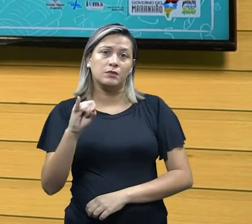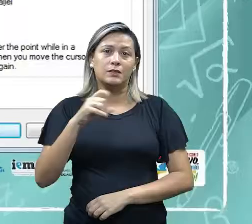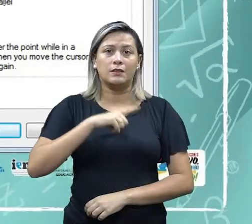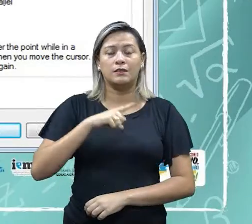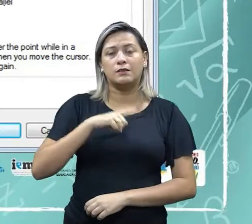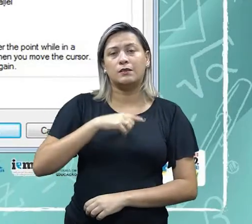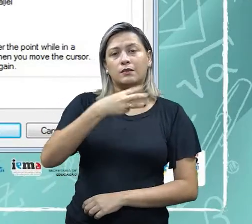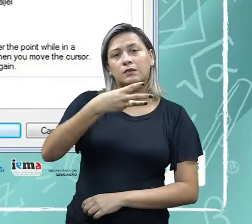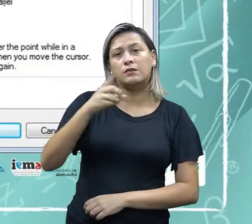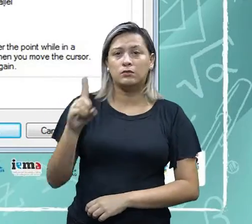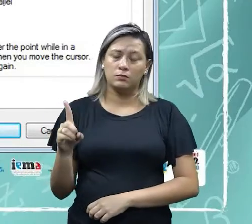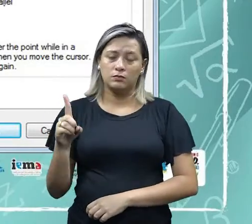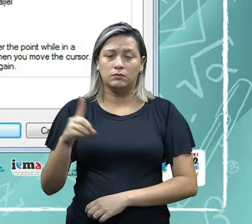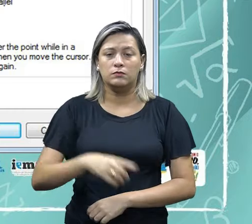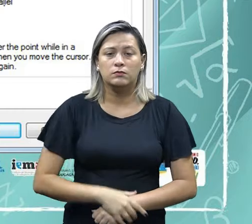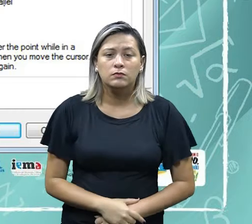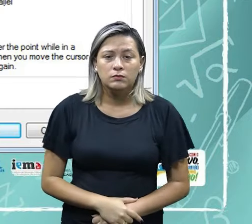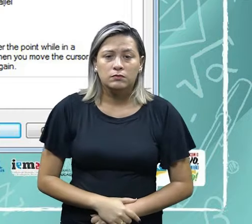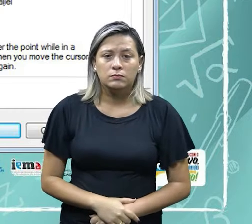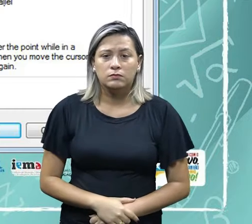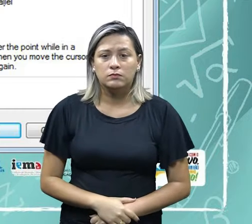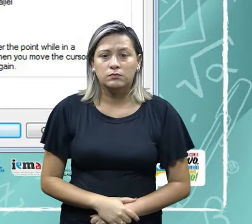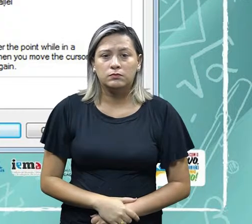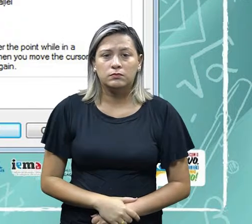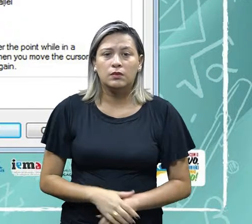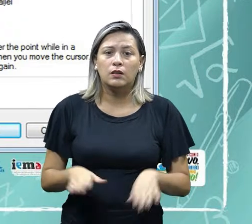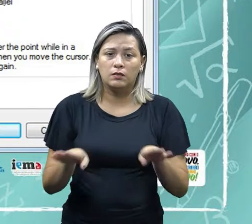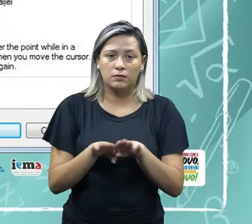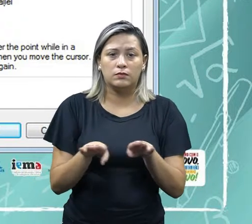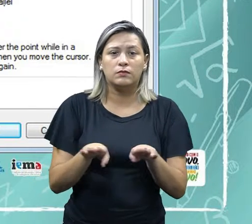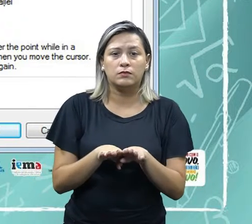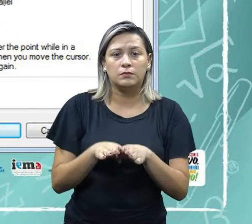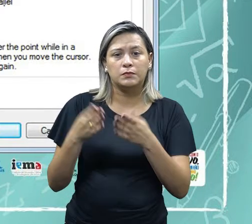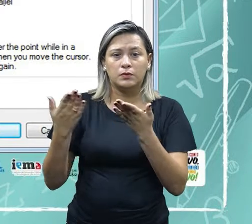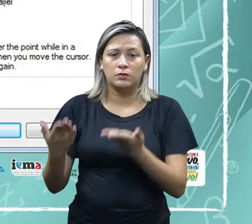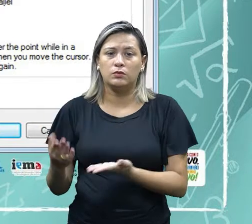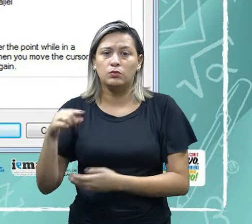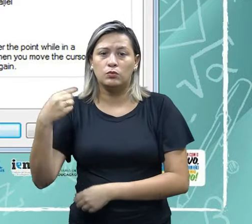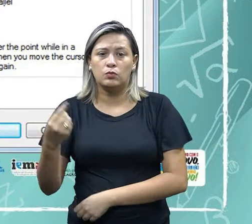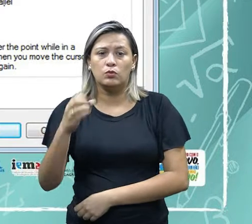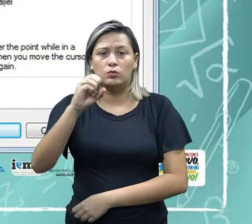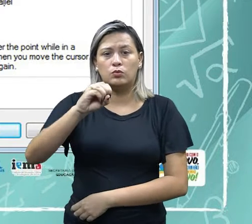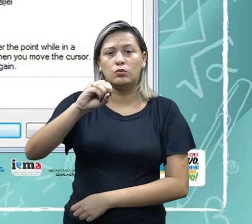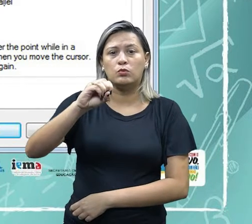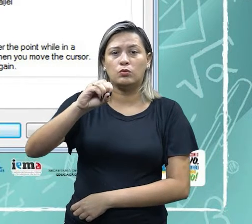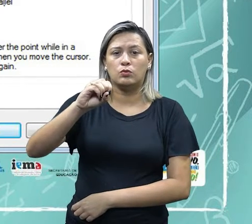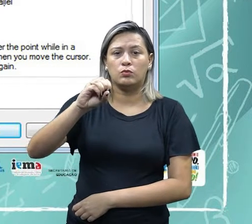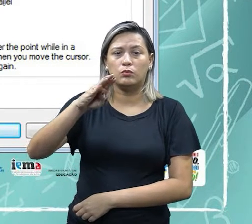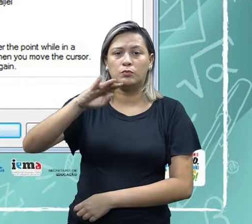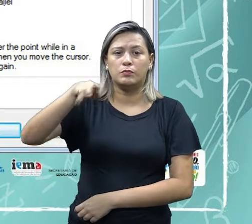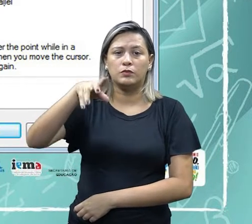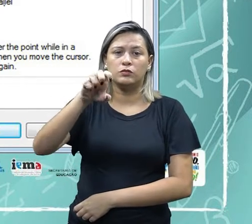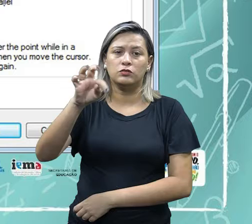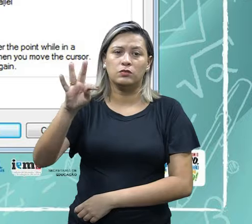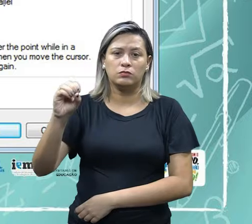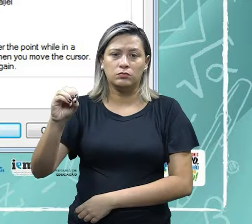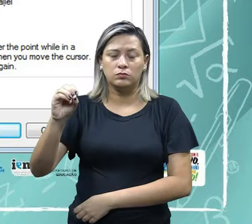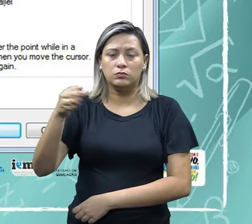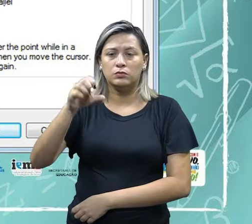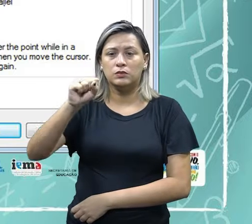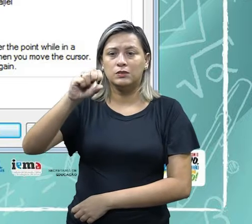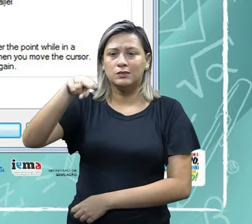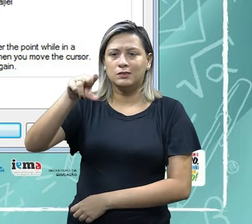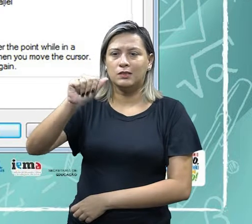dimensões. Tá? Já o Object Snap, este sim é que você vai selecionar, e este tem que selecionar